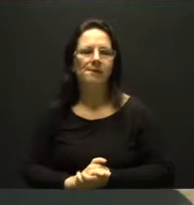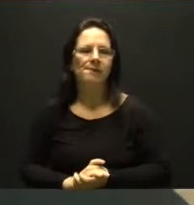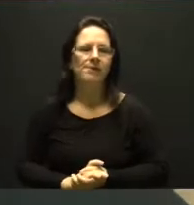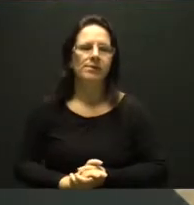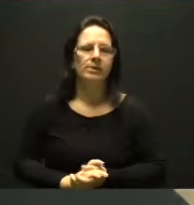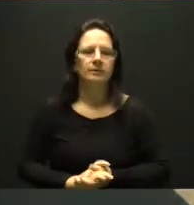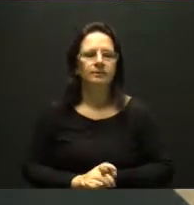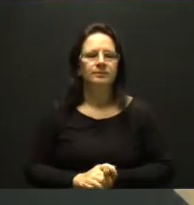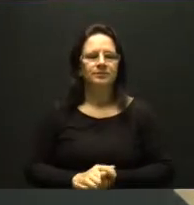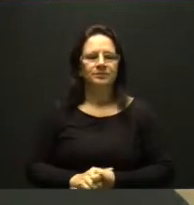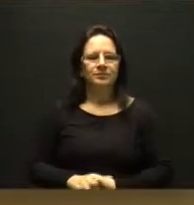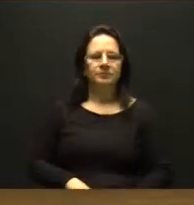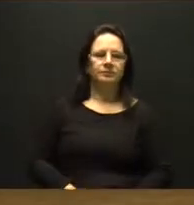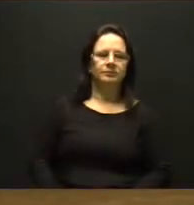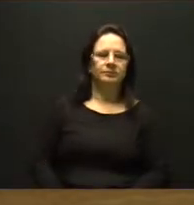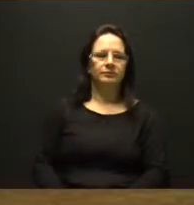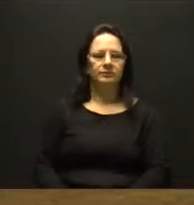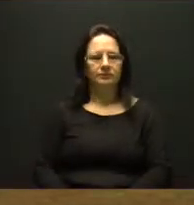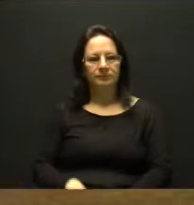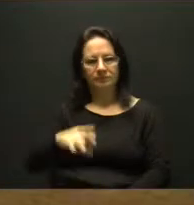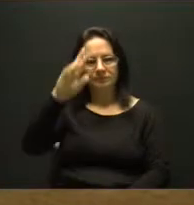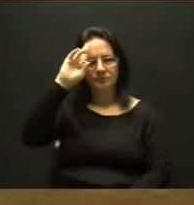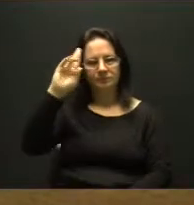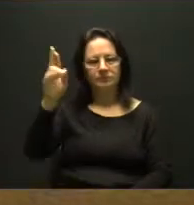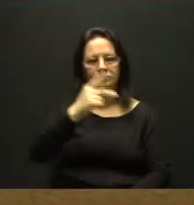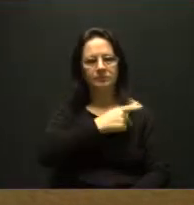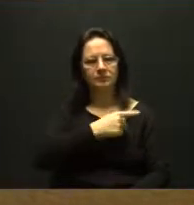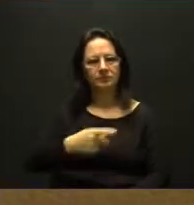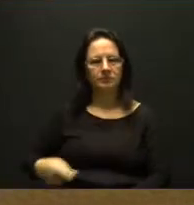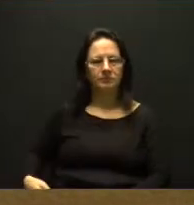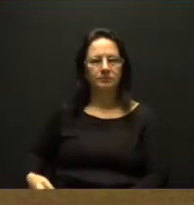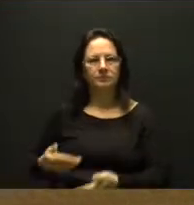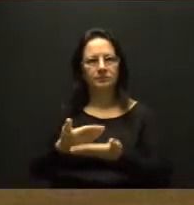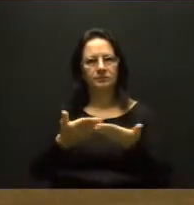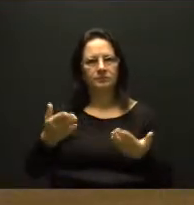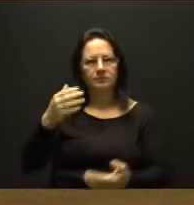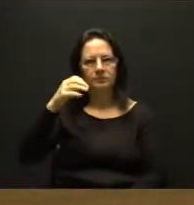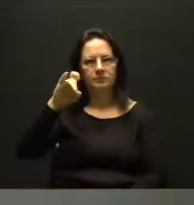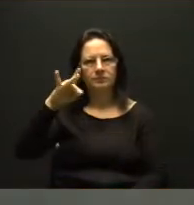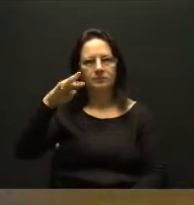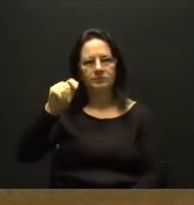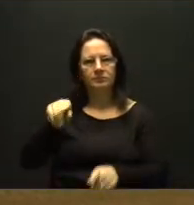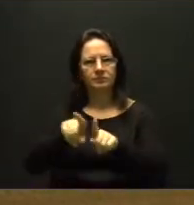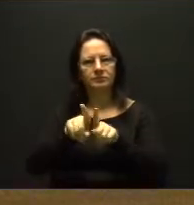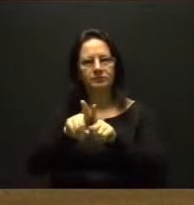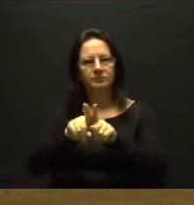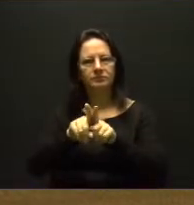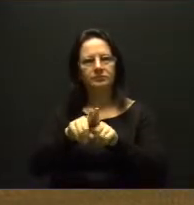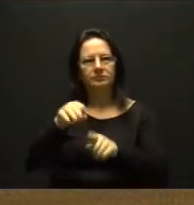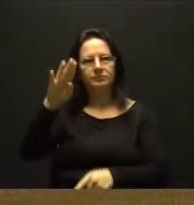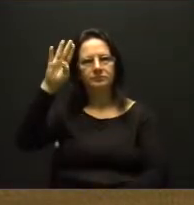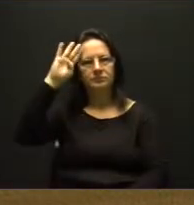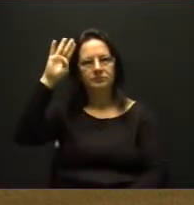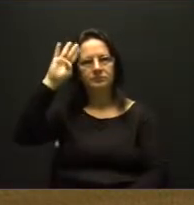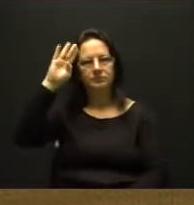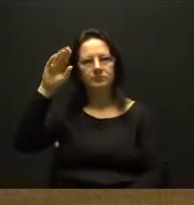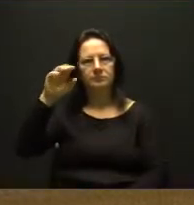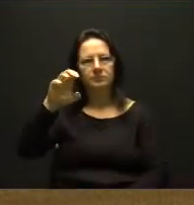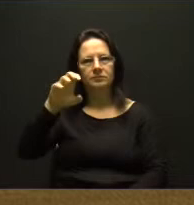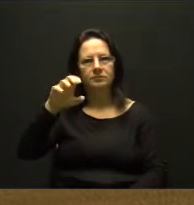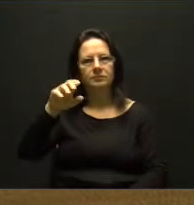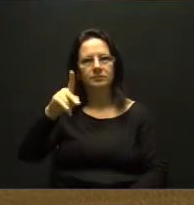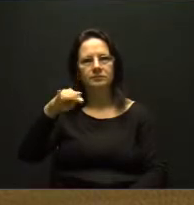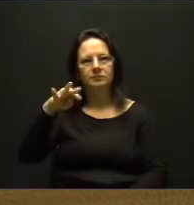senhor presidente dores na procuradora érika desde já saudar a capitã patrícia tenente alexandre